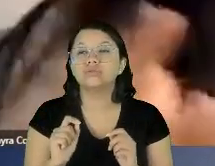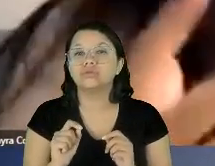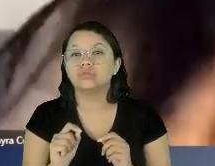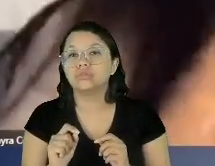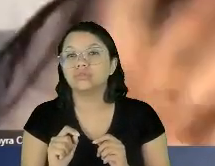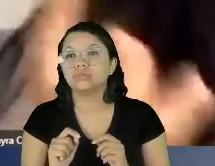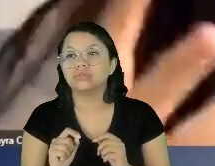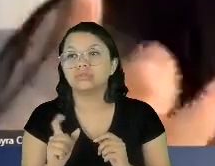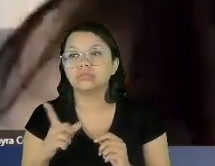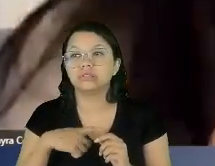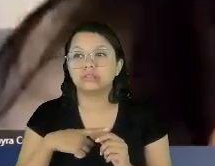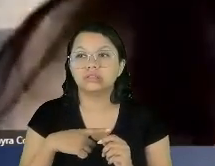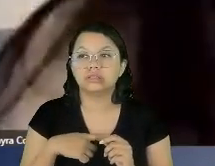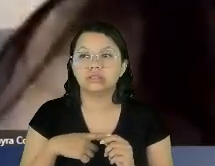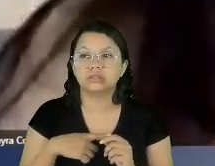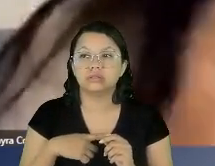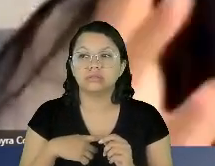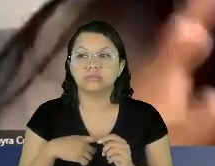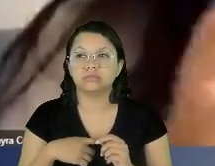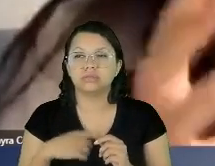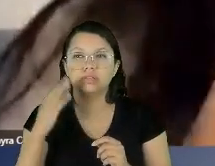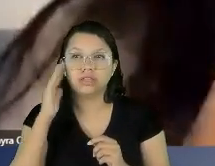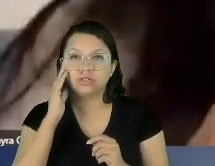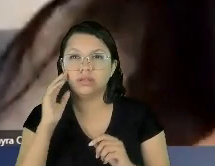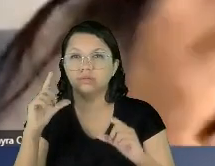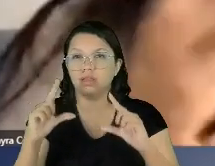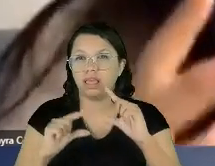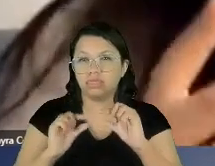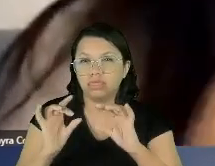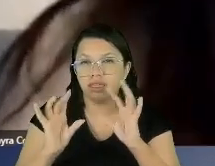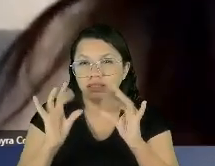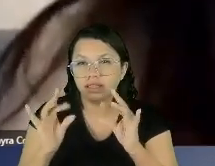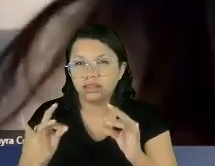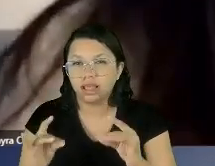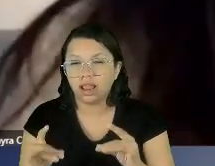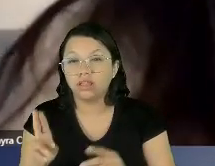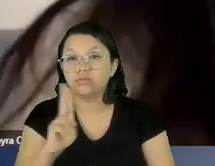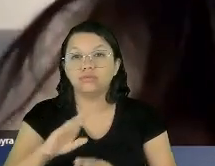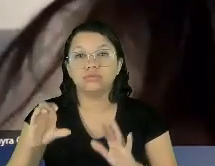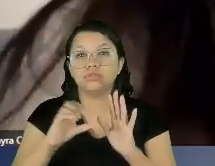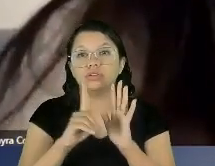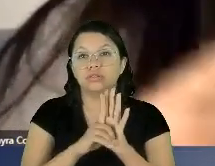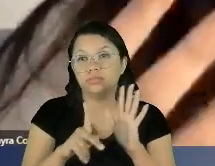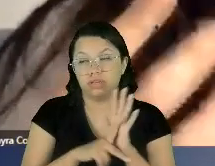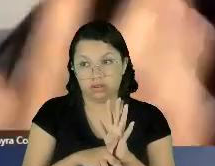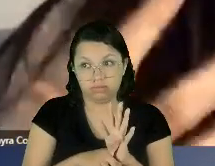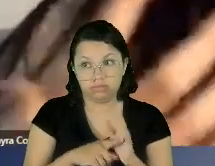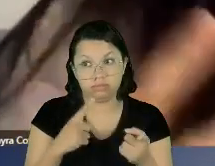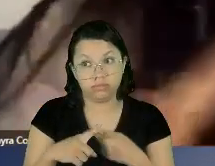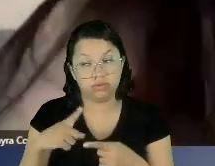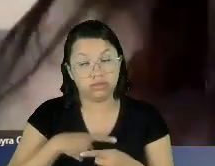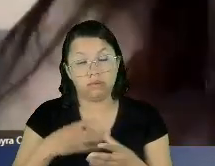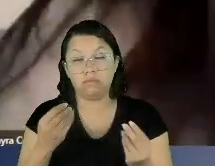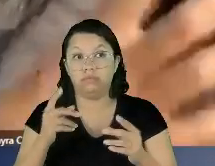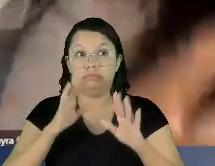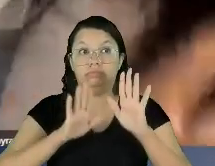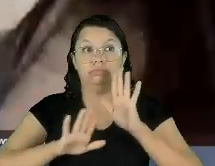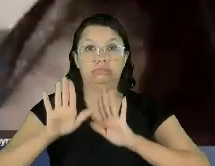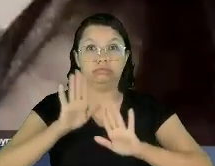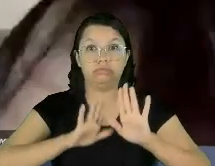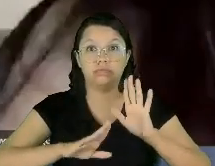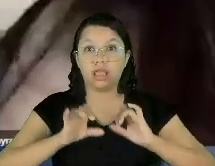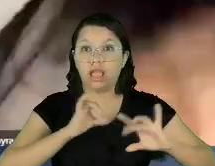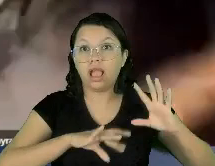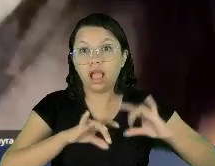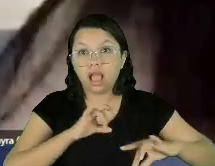Acho que eu tenho uma posição um pouco mais minimalista do uso do direito penal, justamente porque eu tenho